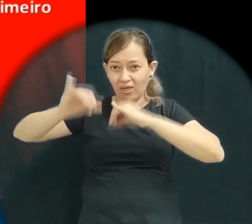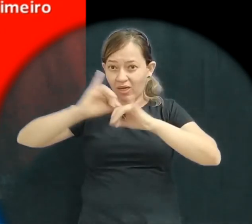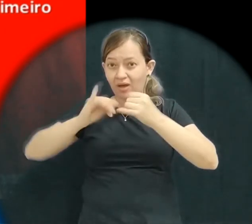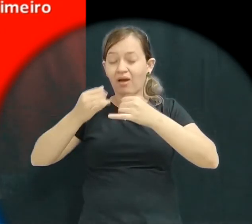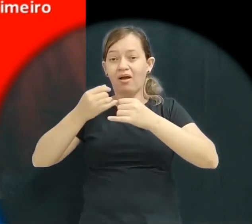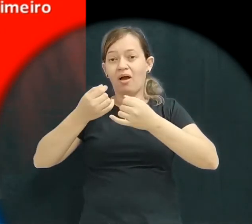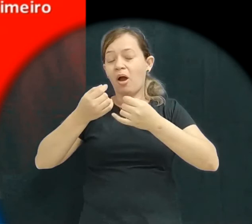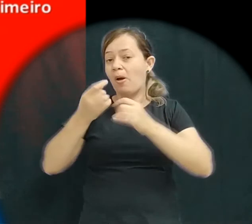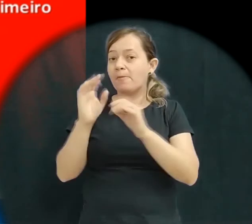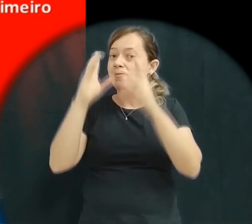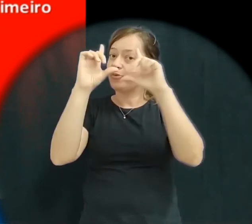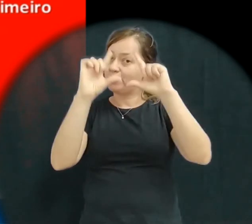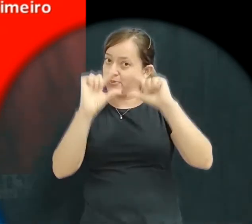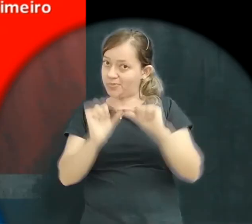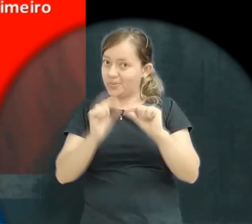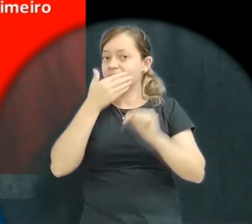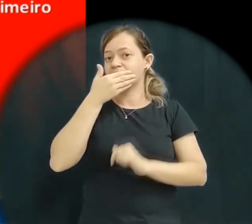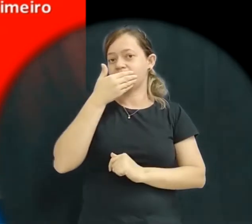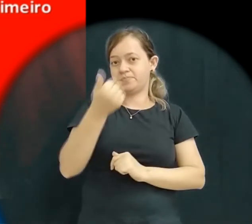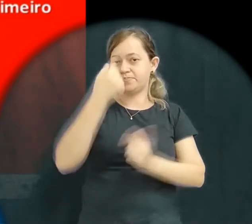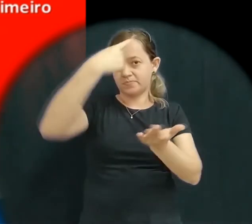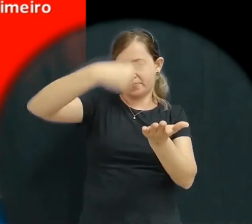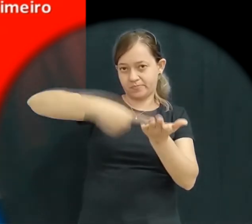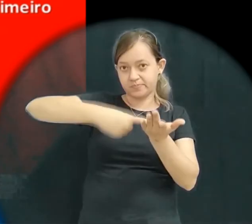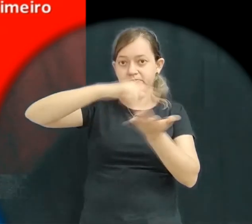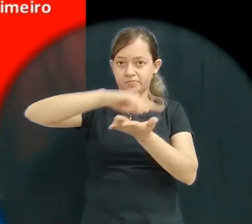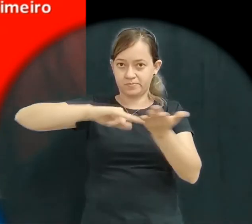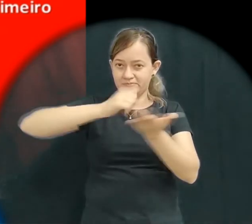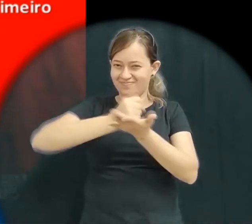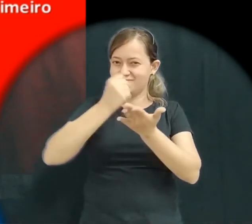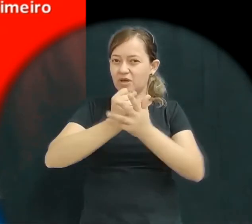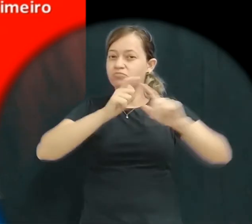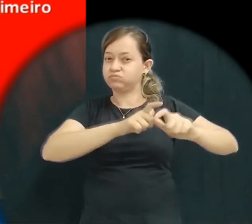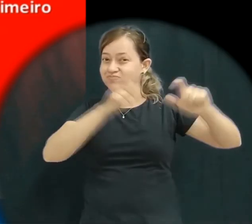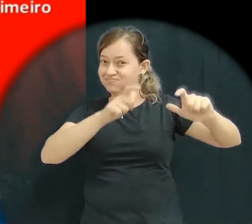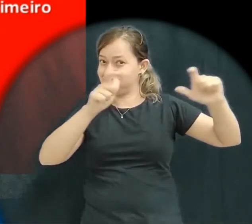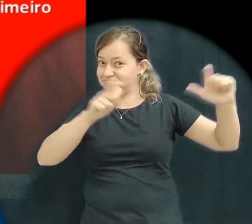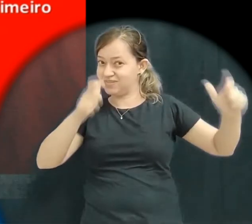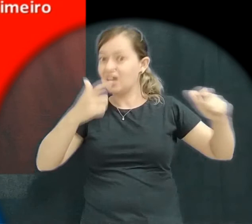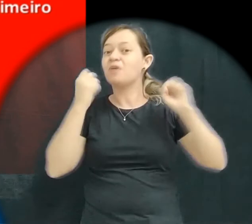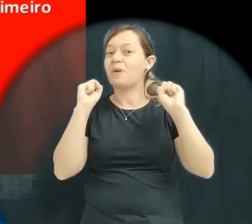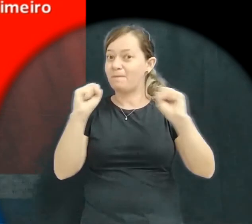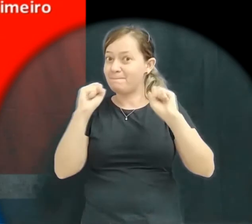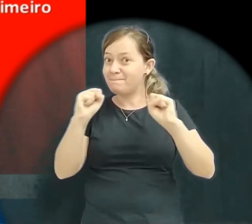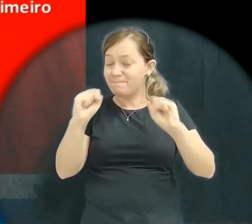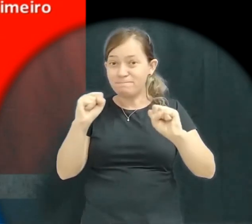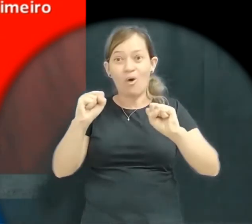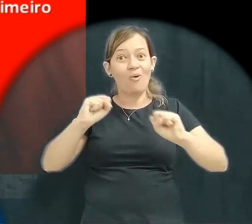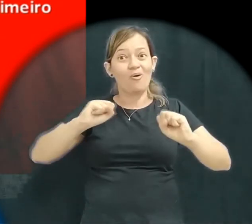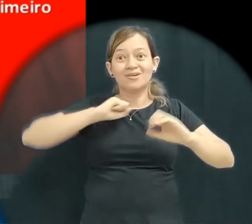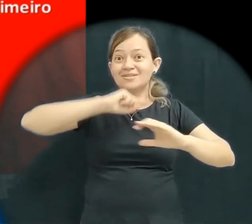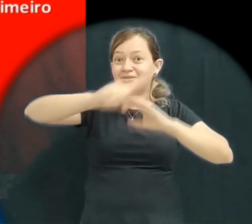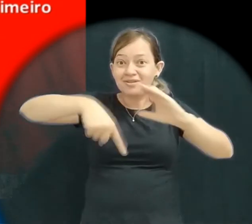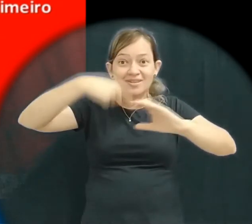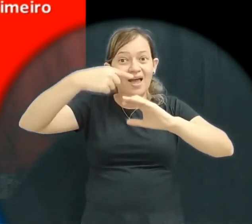fabricação para gradativamente irem diminuindo esses arsenais nucleares que estavam já a ponto de destruir a Terra 3